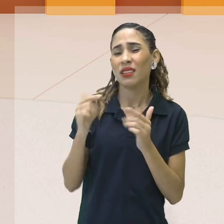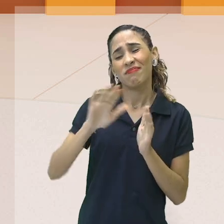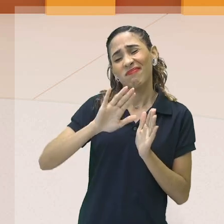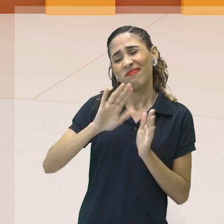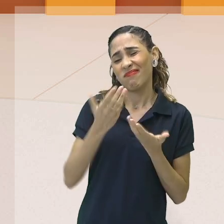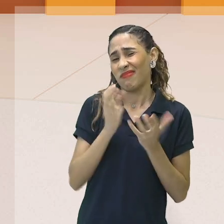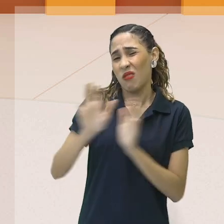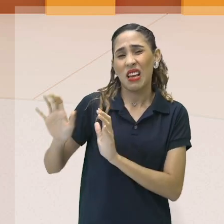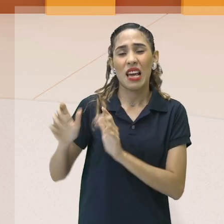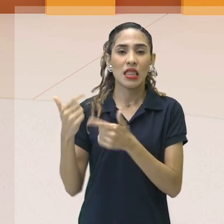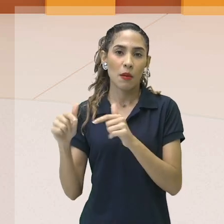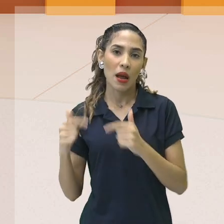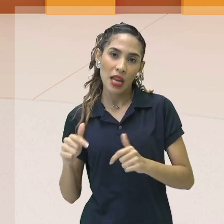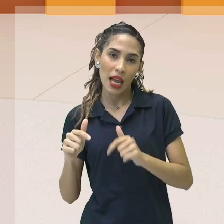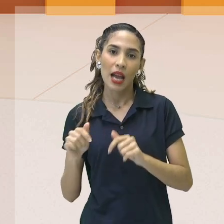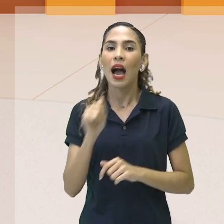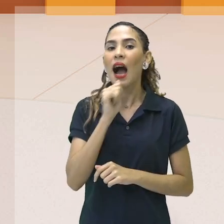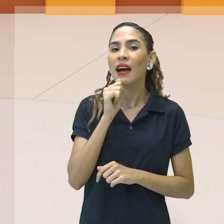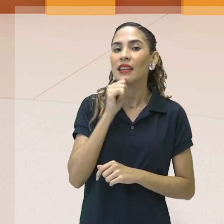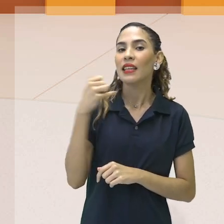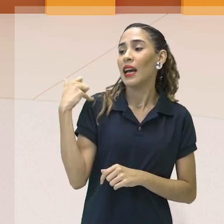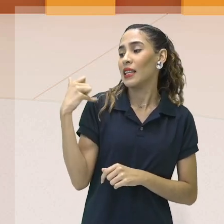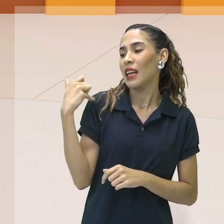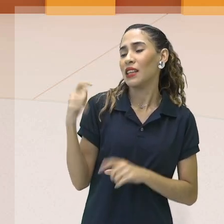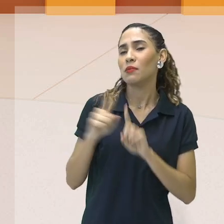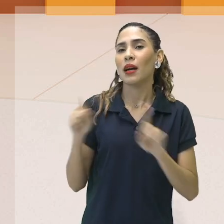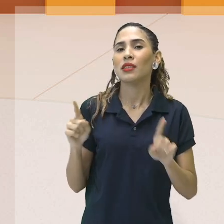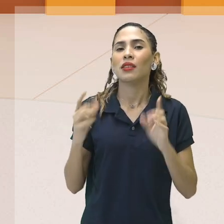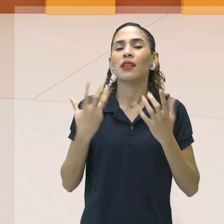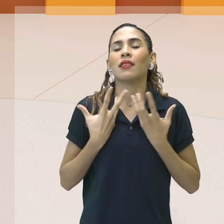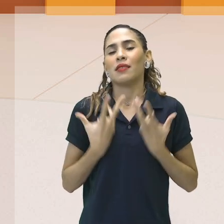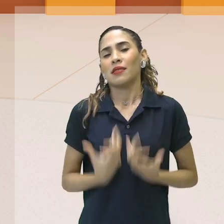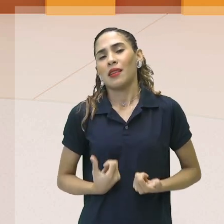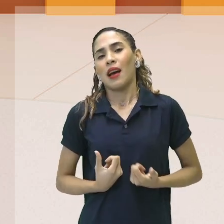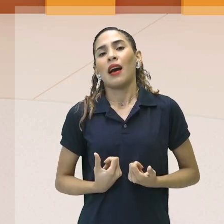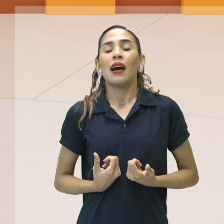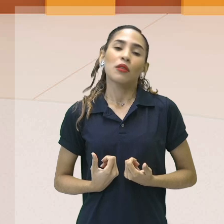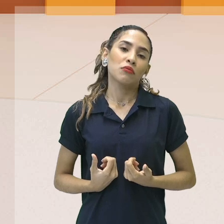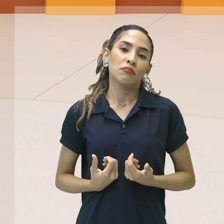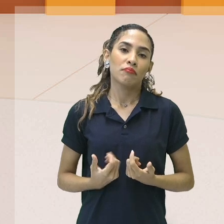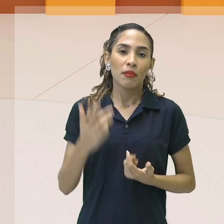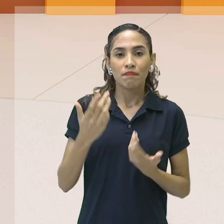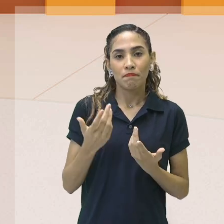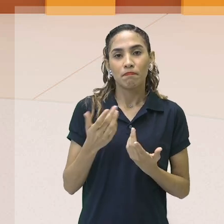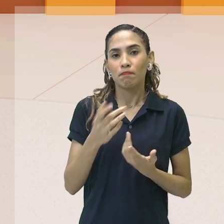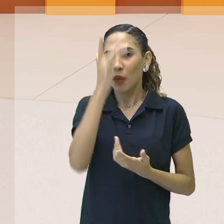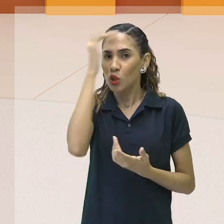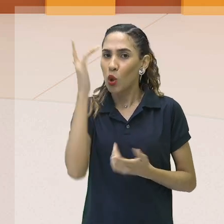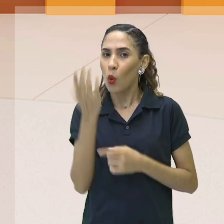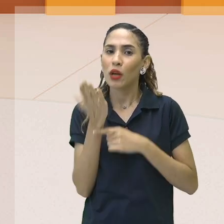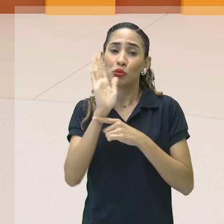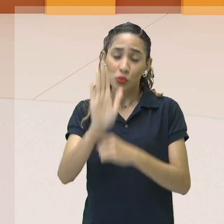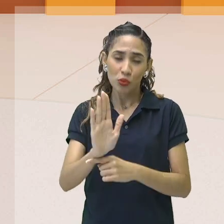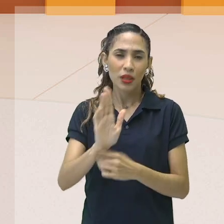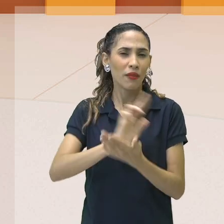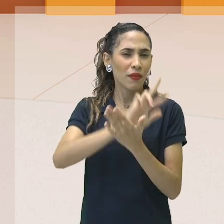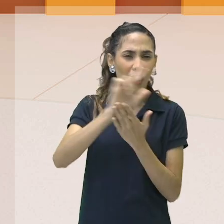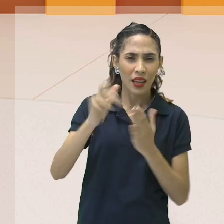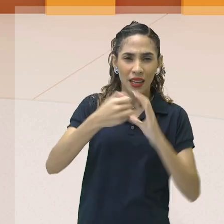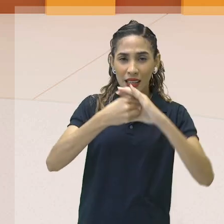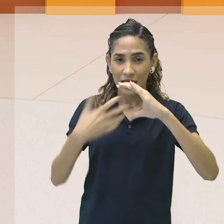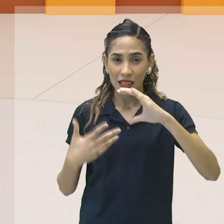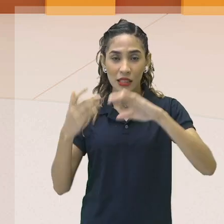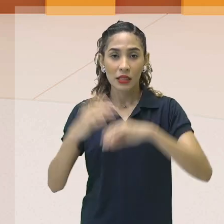que já ainda estão na idade, mas já estão muito cansadas, enfim, estão sendo sustentadas por alguém. Tem todas essas coisas também, né? Pessoas em situação